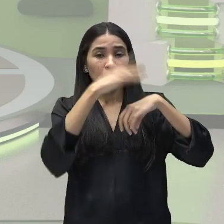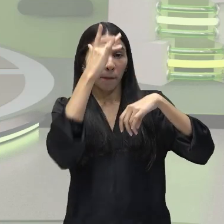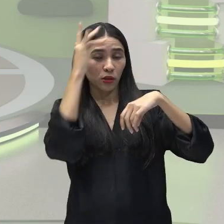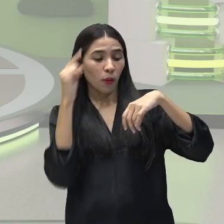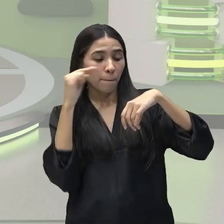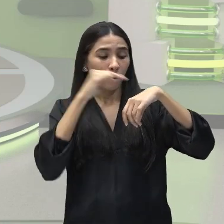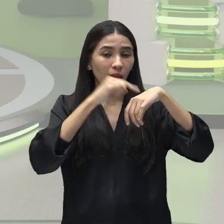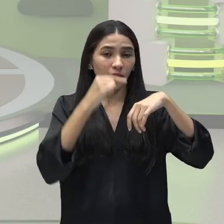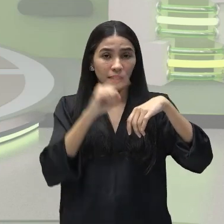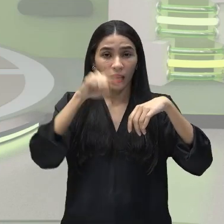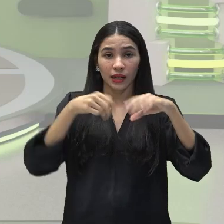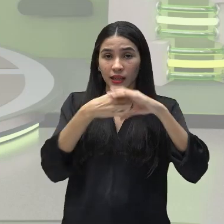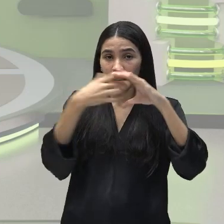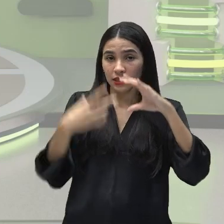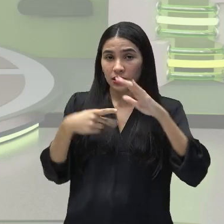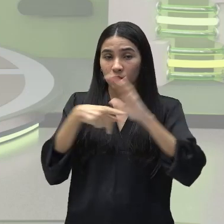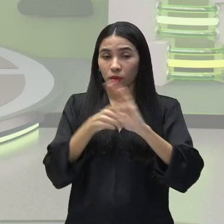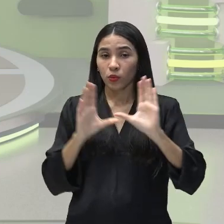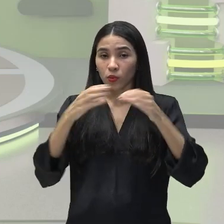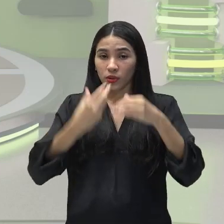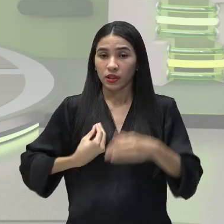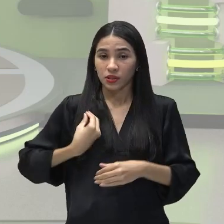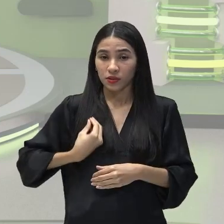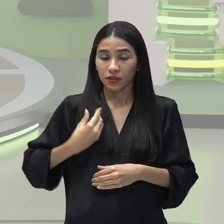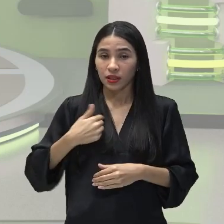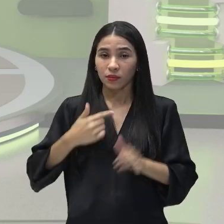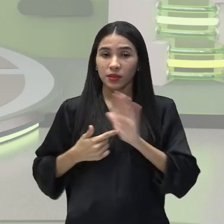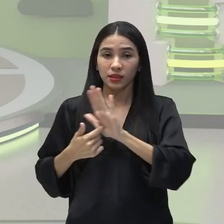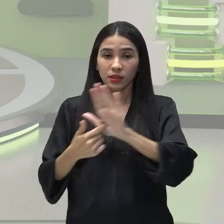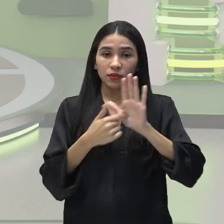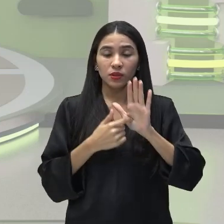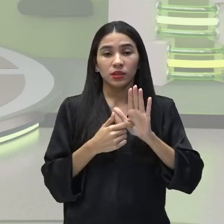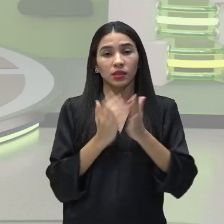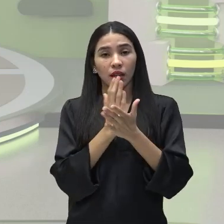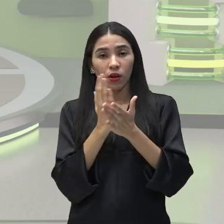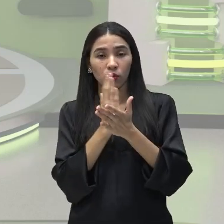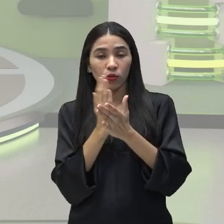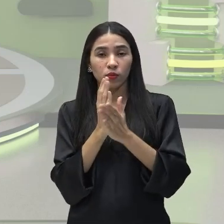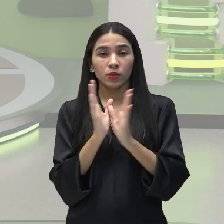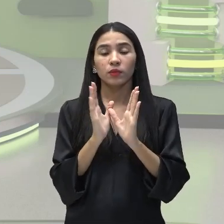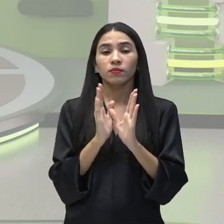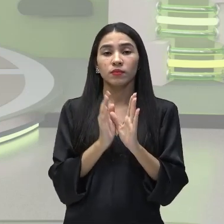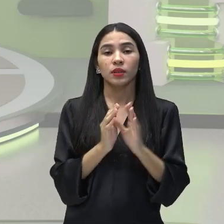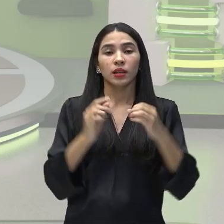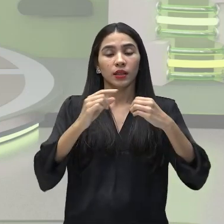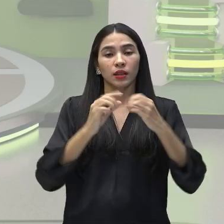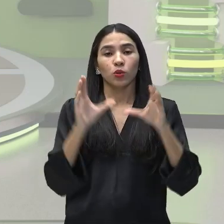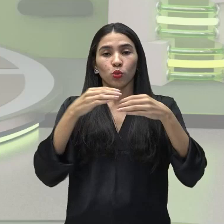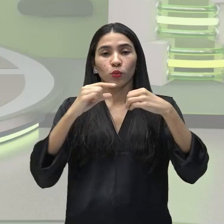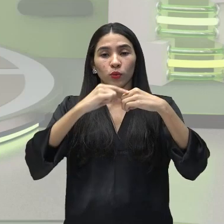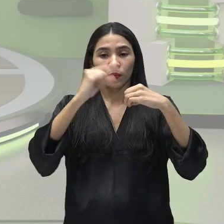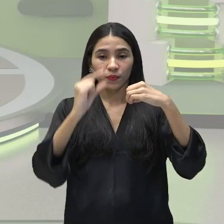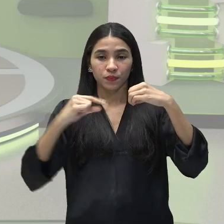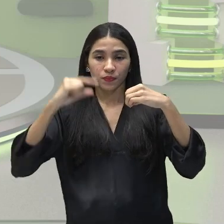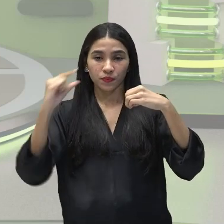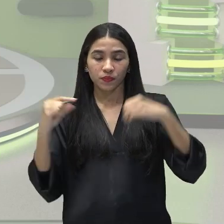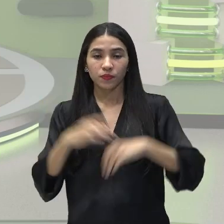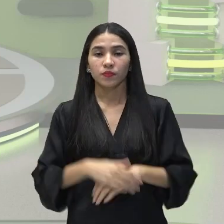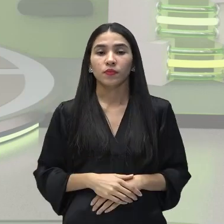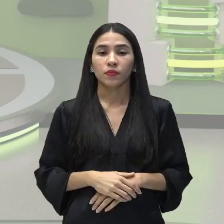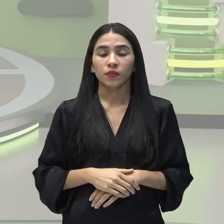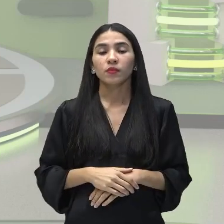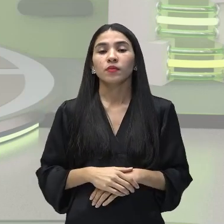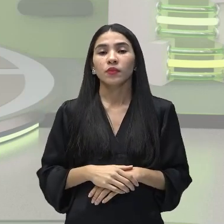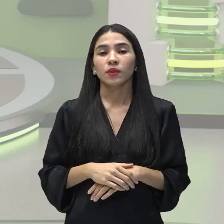as características básicas dos seres vivos que eu trouxe para vocês, algumas características dos invertebrados, os animais